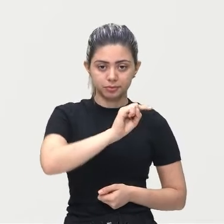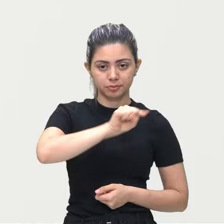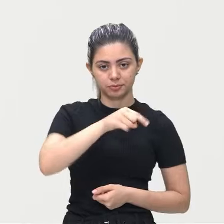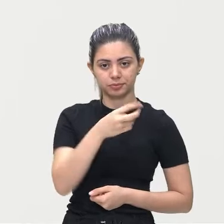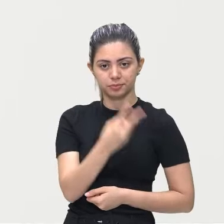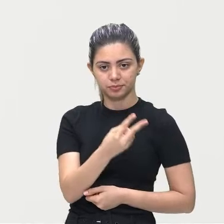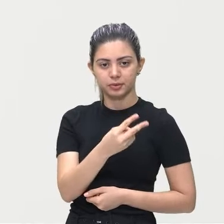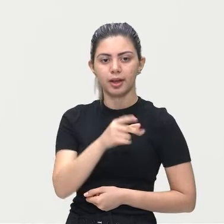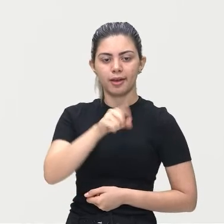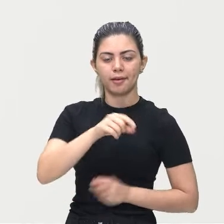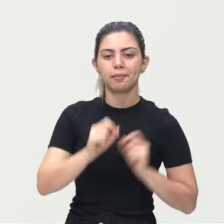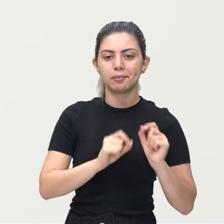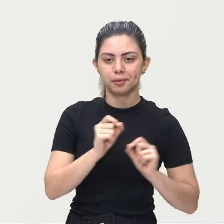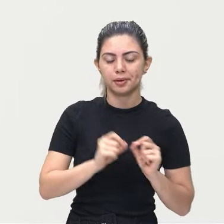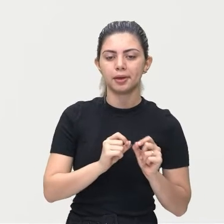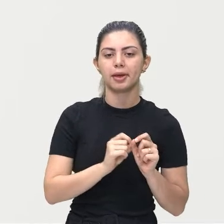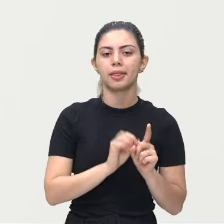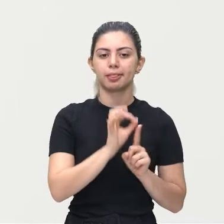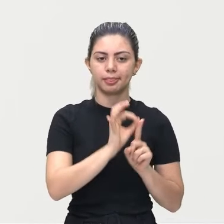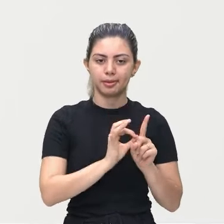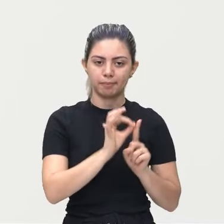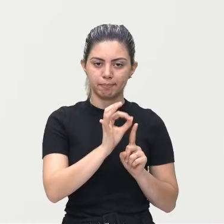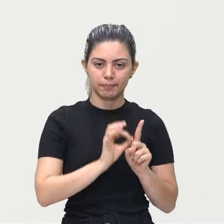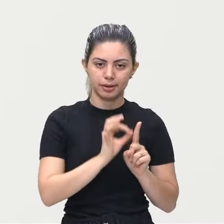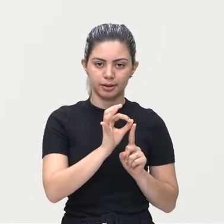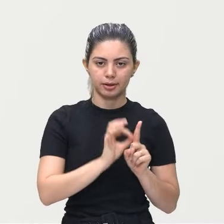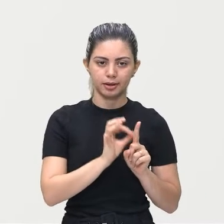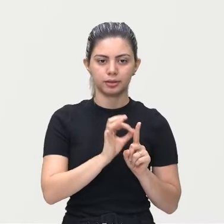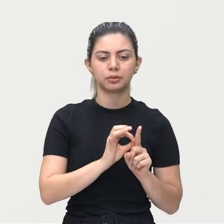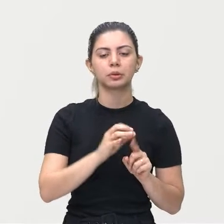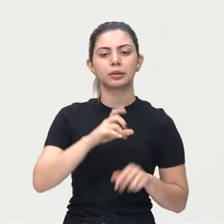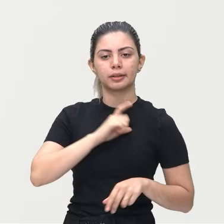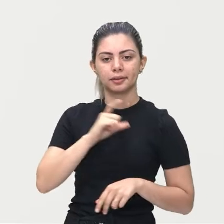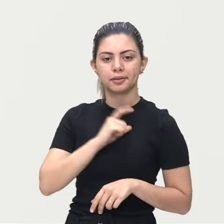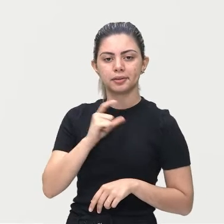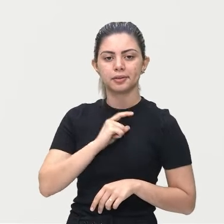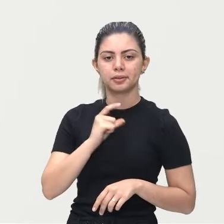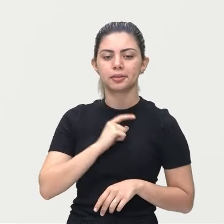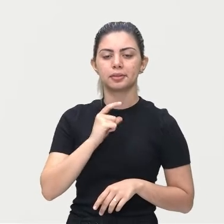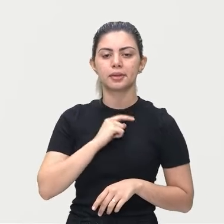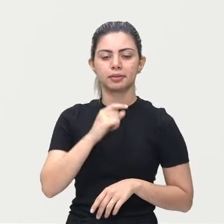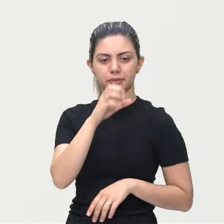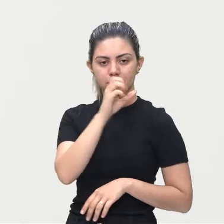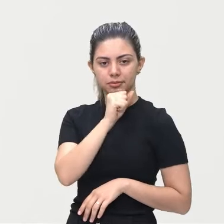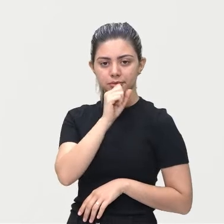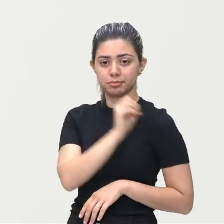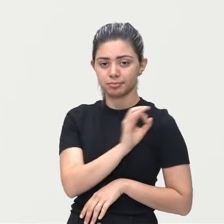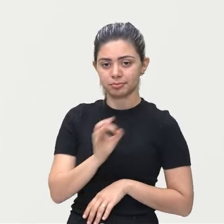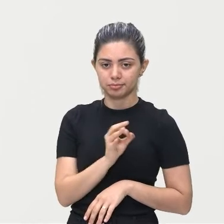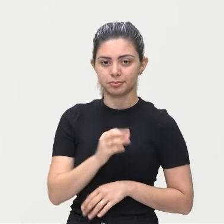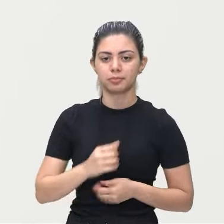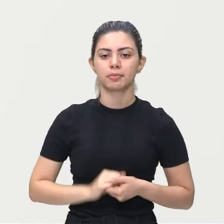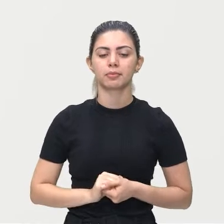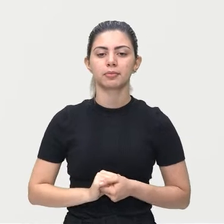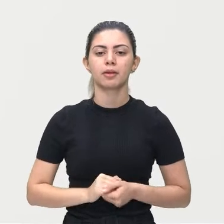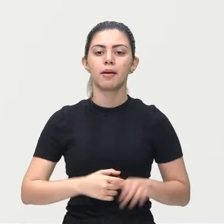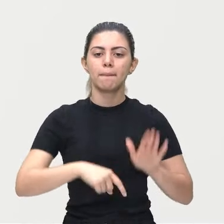5,2, que foi a temperatura projetada, foi projetado pelo termômetro lá no sábado, menos